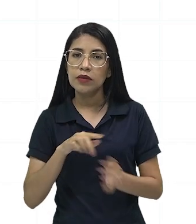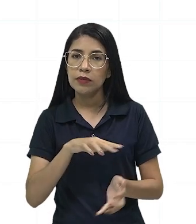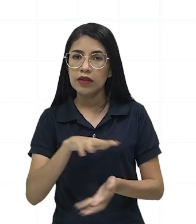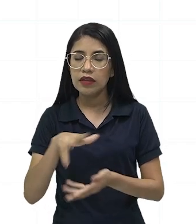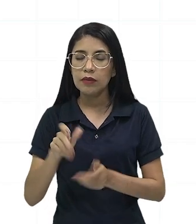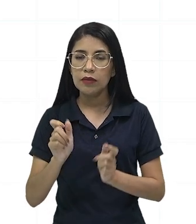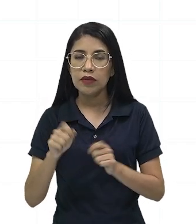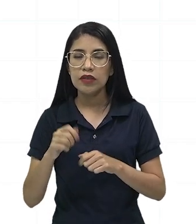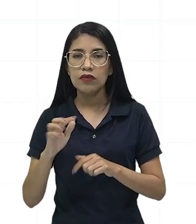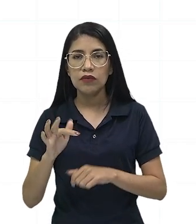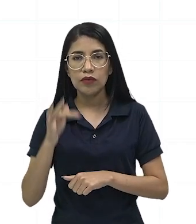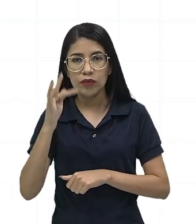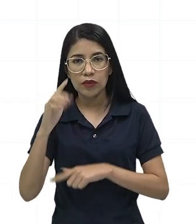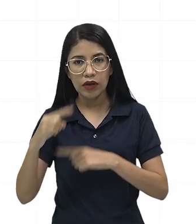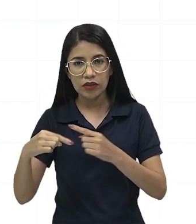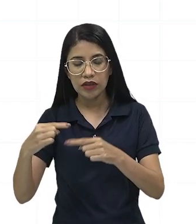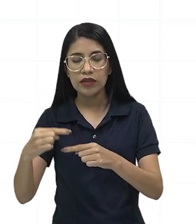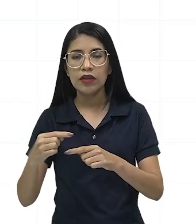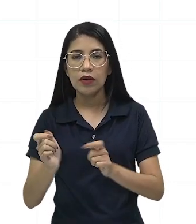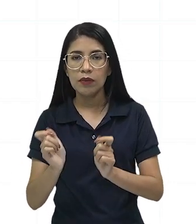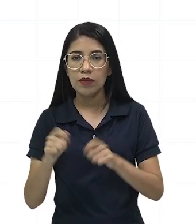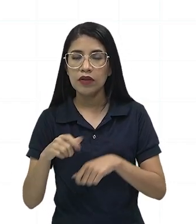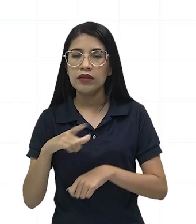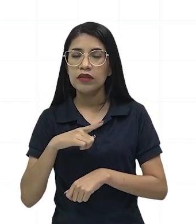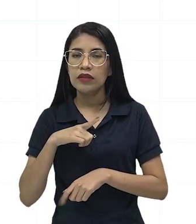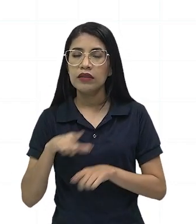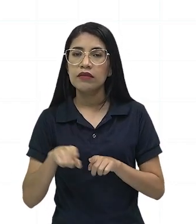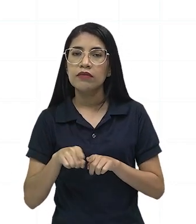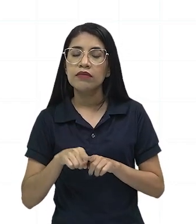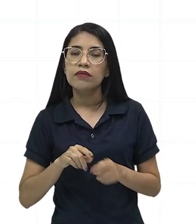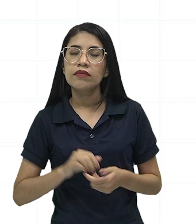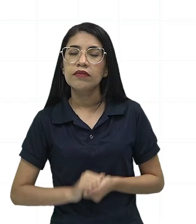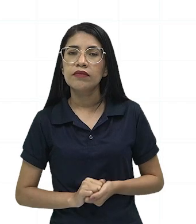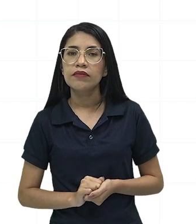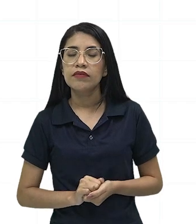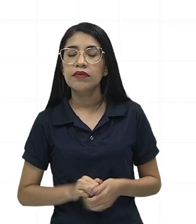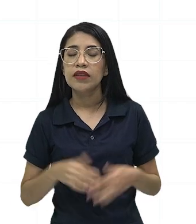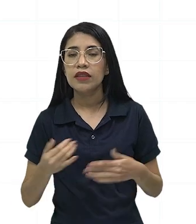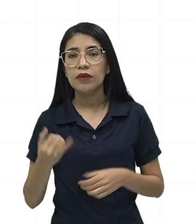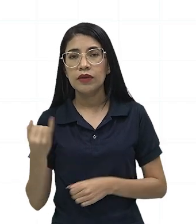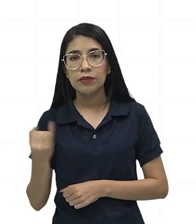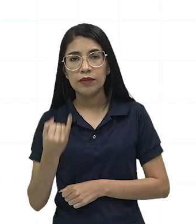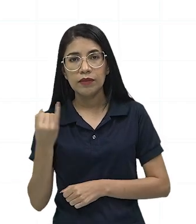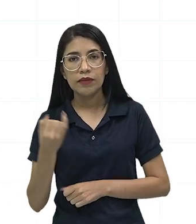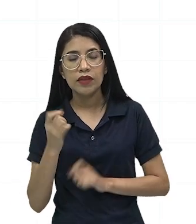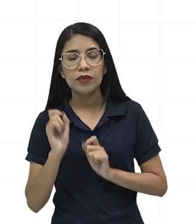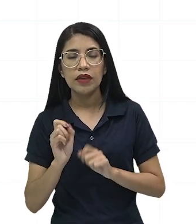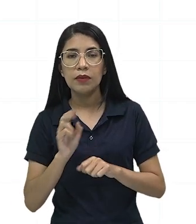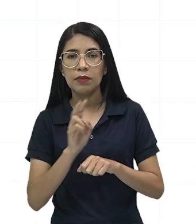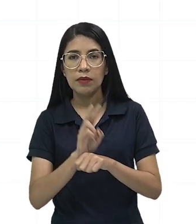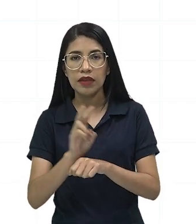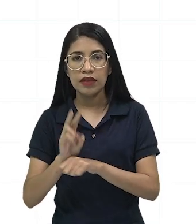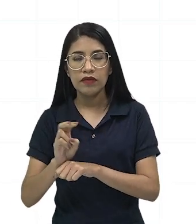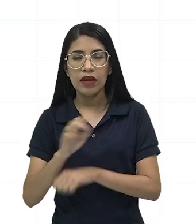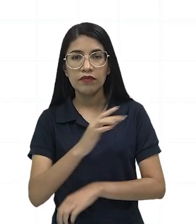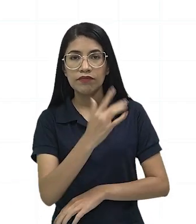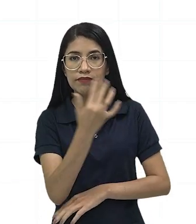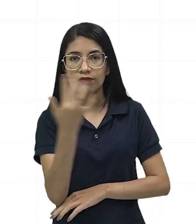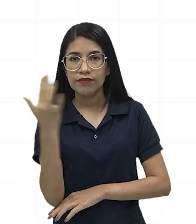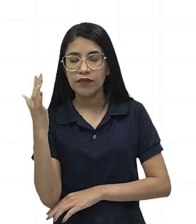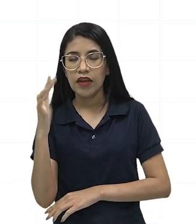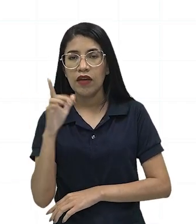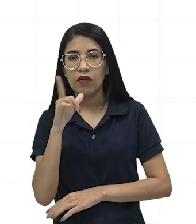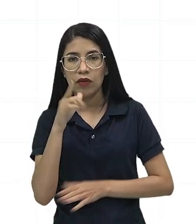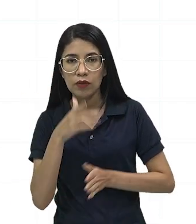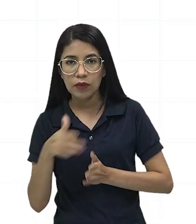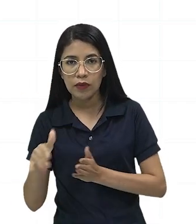futuras gerações também possam desfrutar. Para isso, é fundamental preservar as árvores,